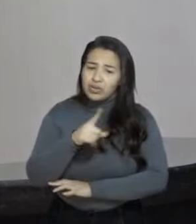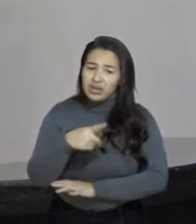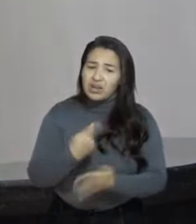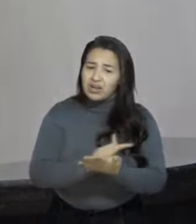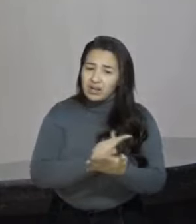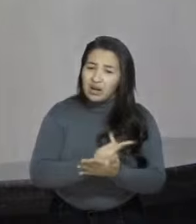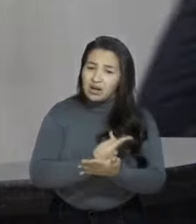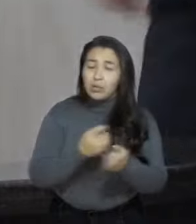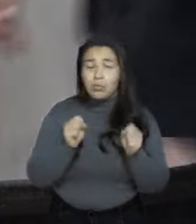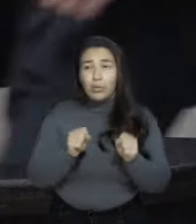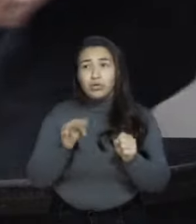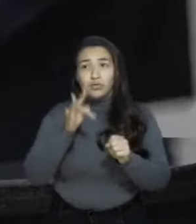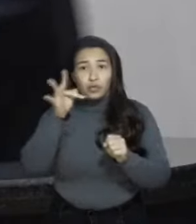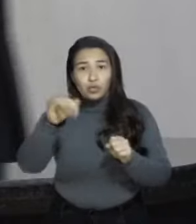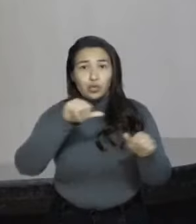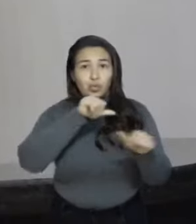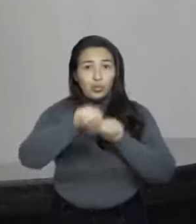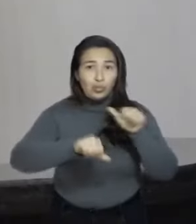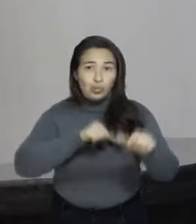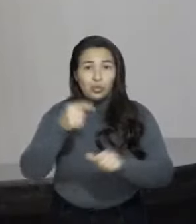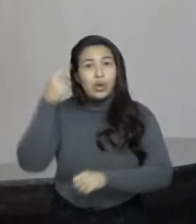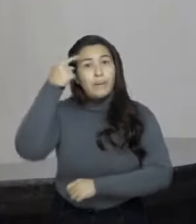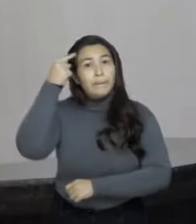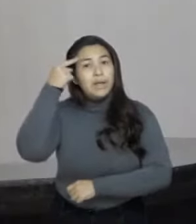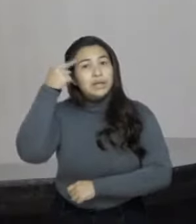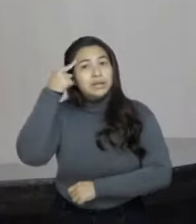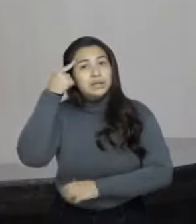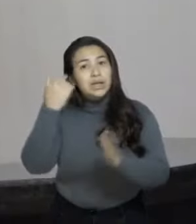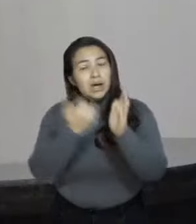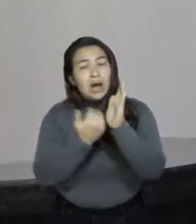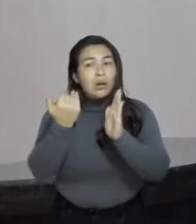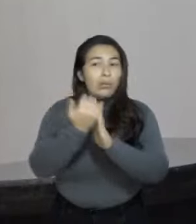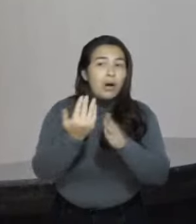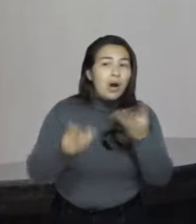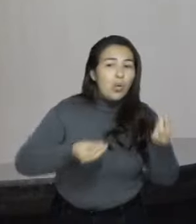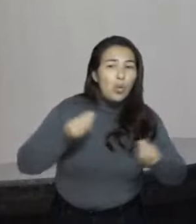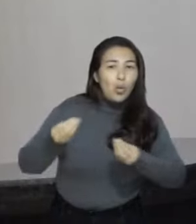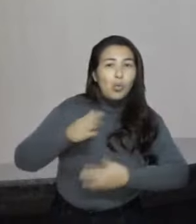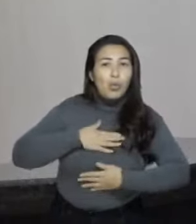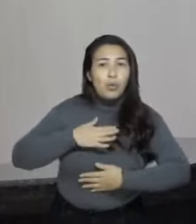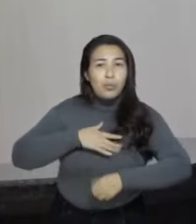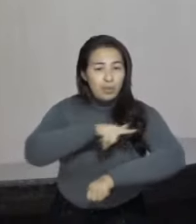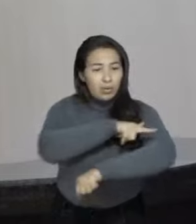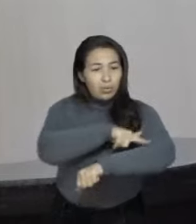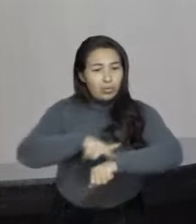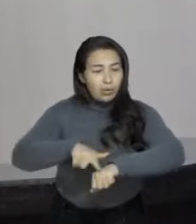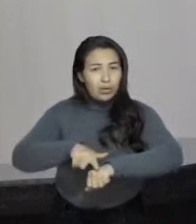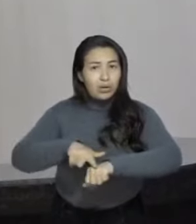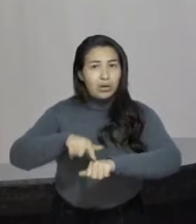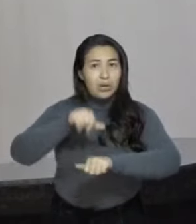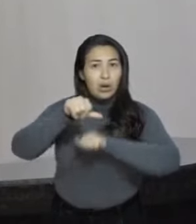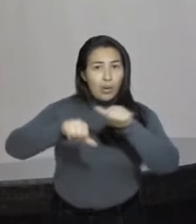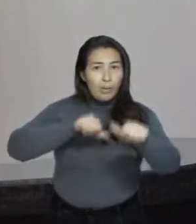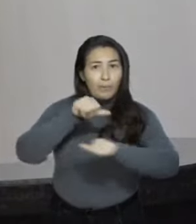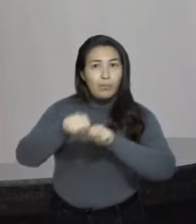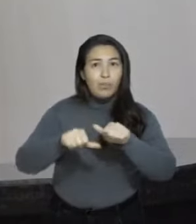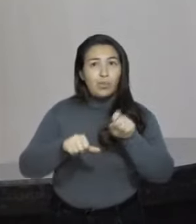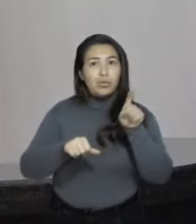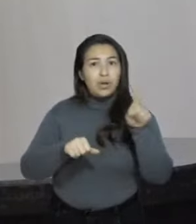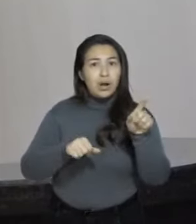vamos olhar mais para as coisas pensar mais sobre como Agimos vamos corrigir oradora deputada